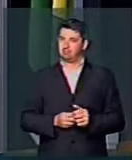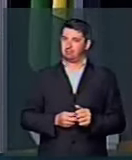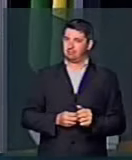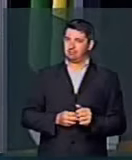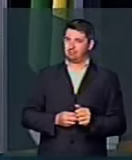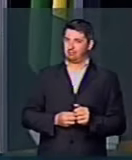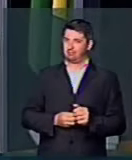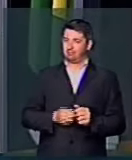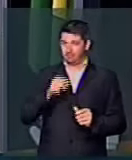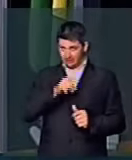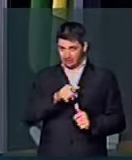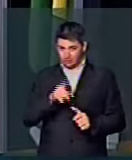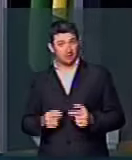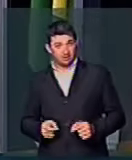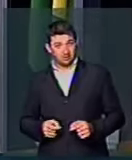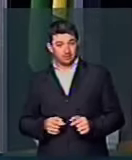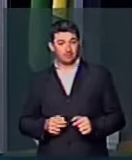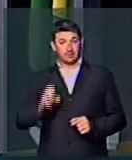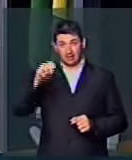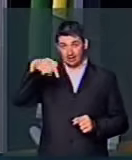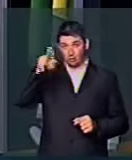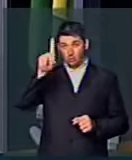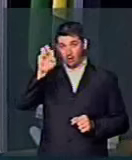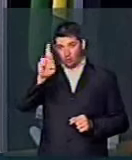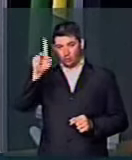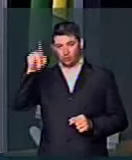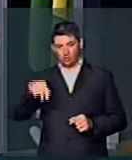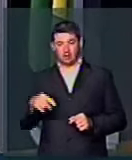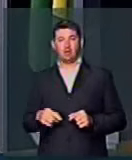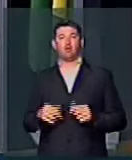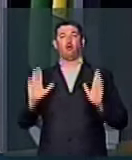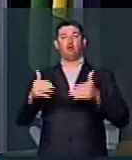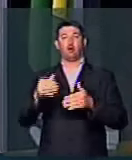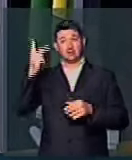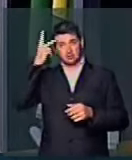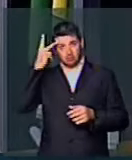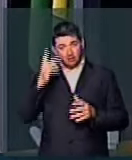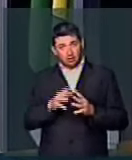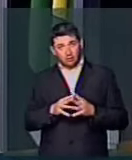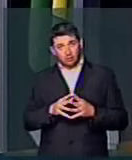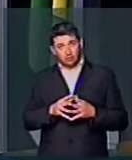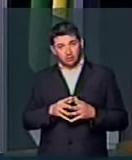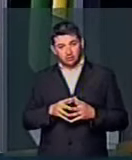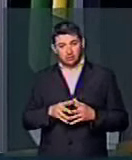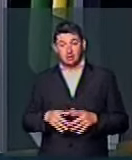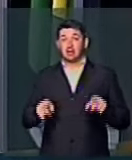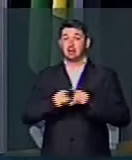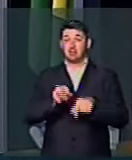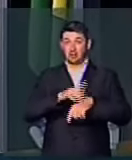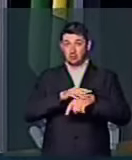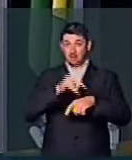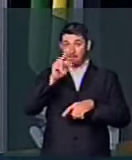que isso tudo está sendo feito só porque o Equador faz parte do Foro de São Paulo? Sem contar com as pragas